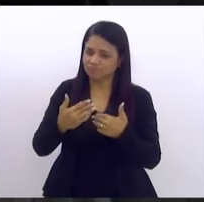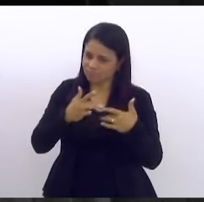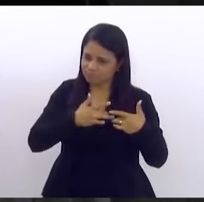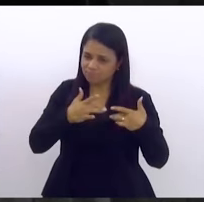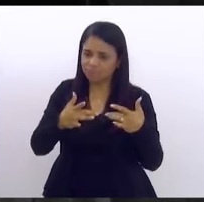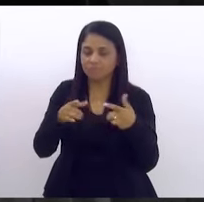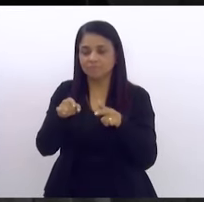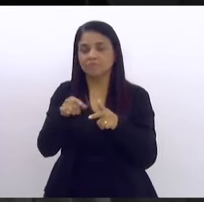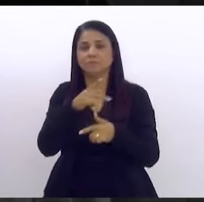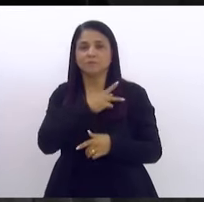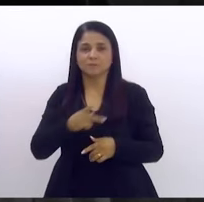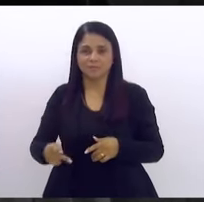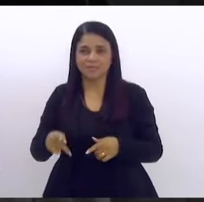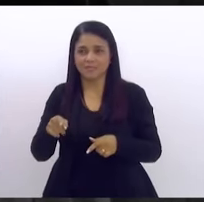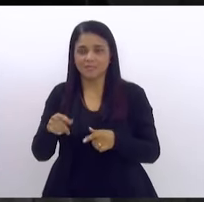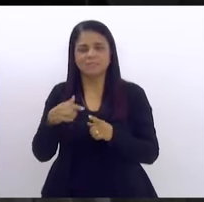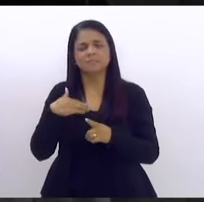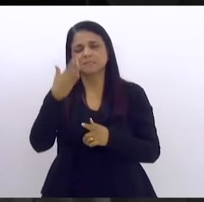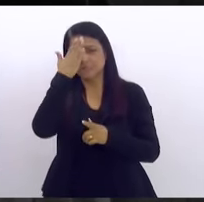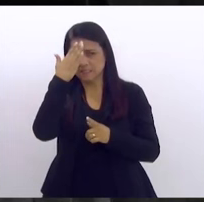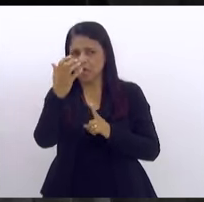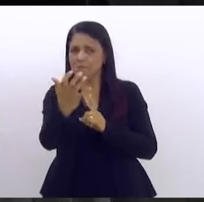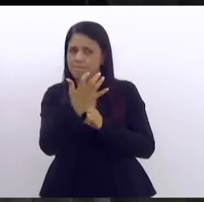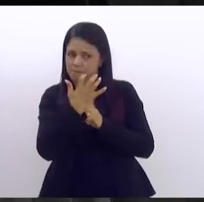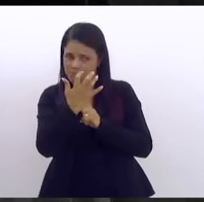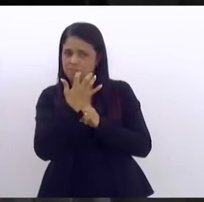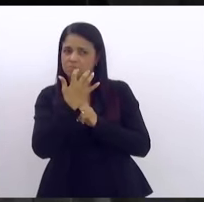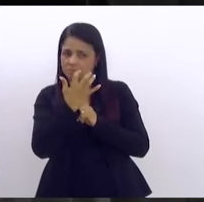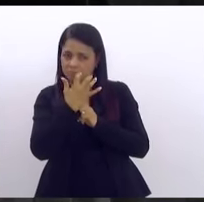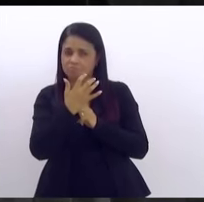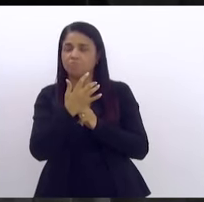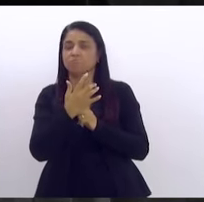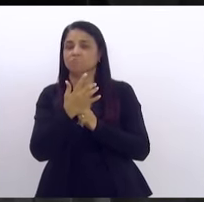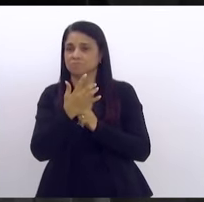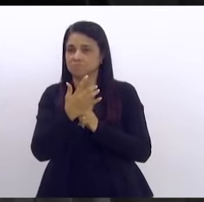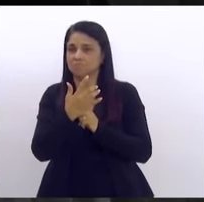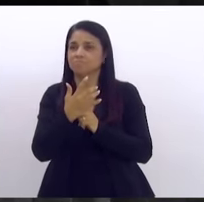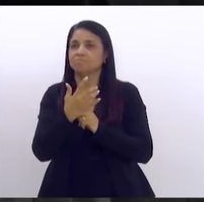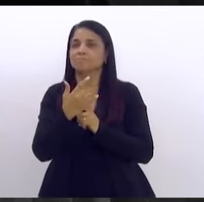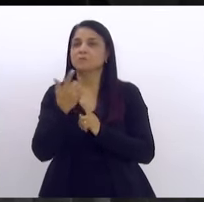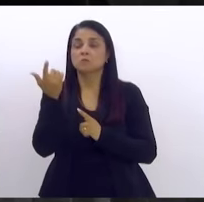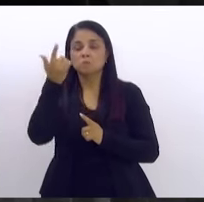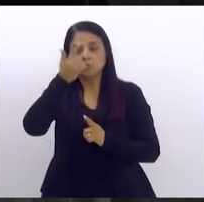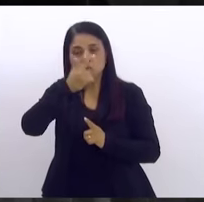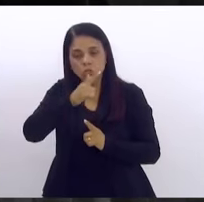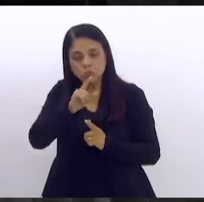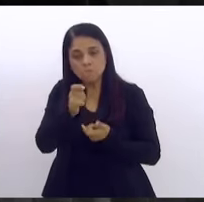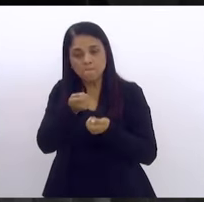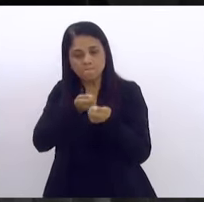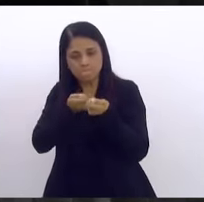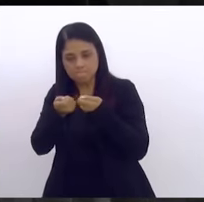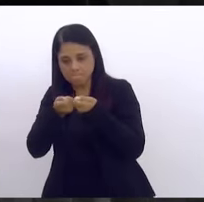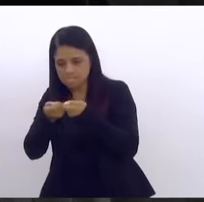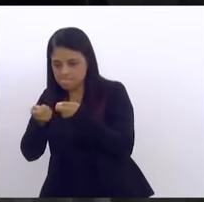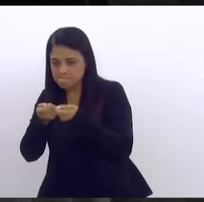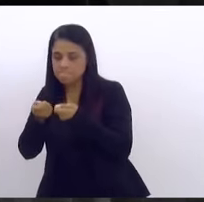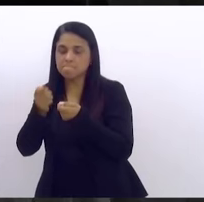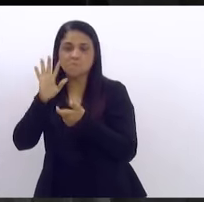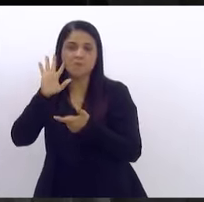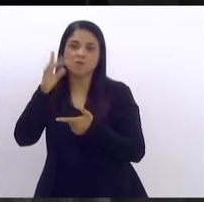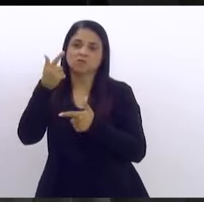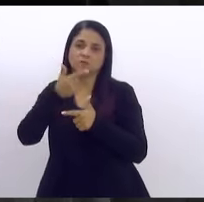Excelência. Vossa Excelência sabe como é que é a pressão nessas horas, né? Pesadas, mas a gente conseguiu contornar essas